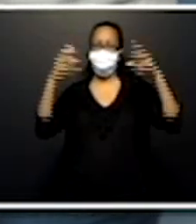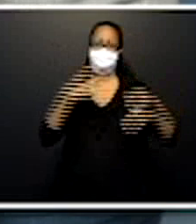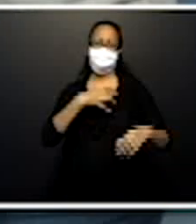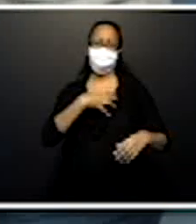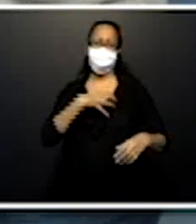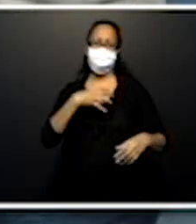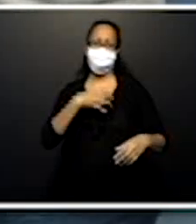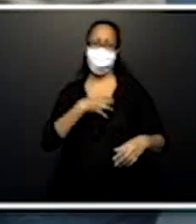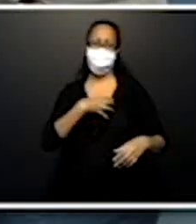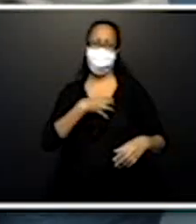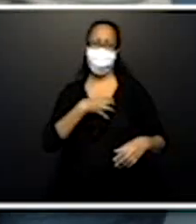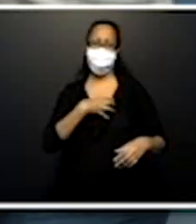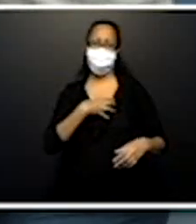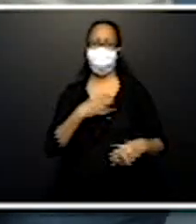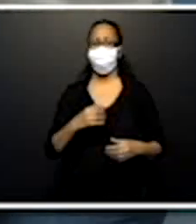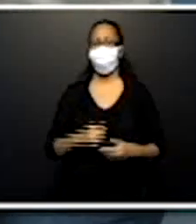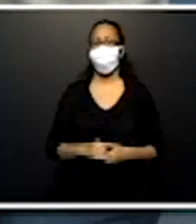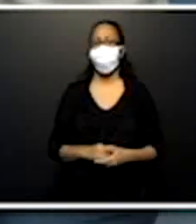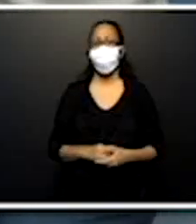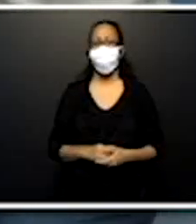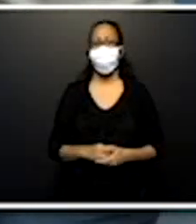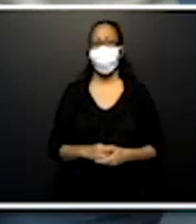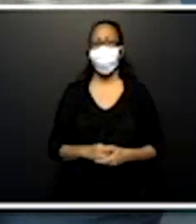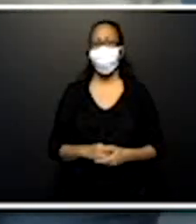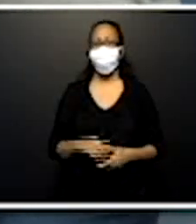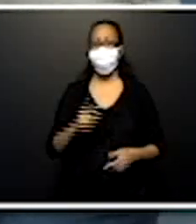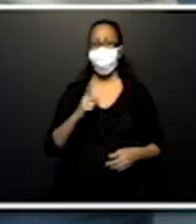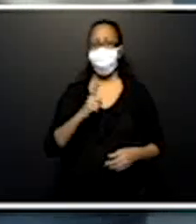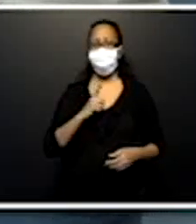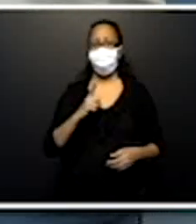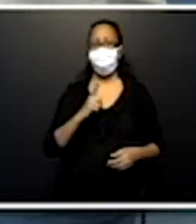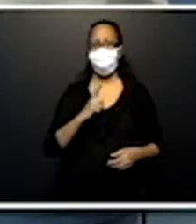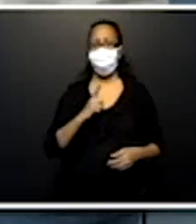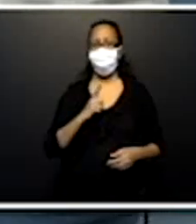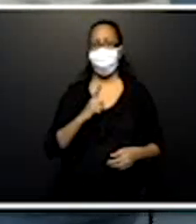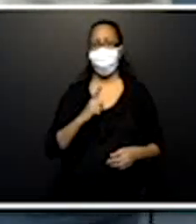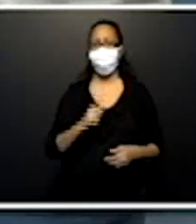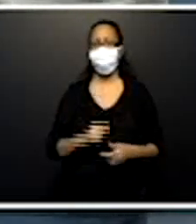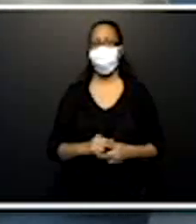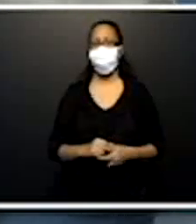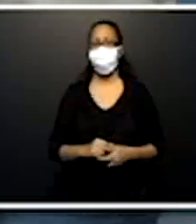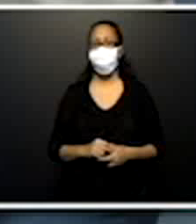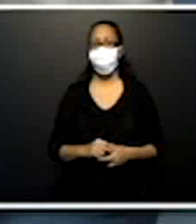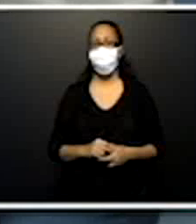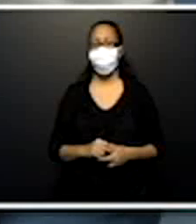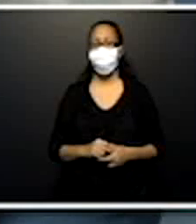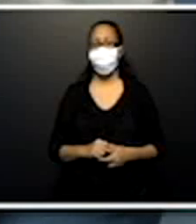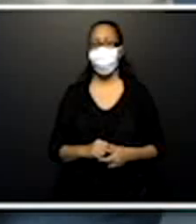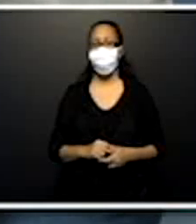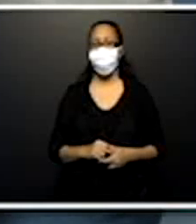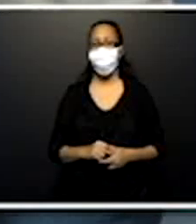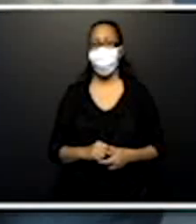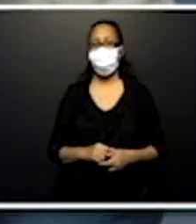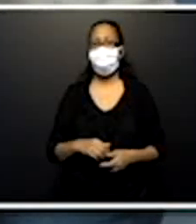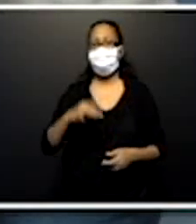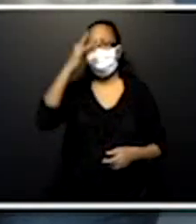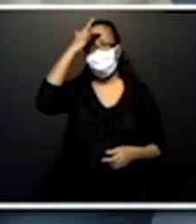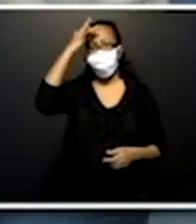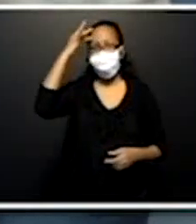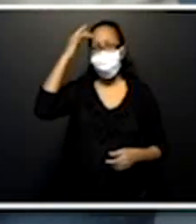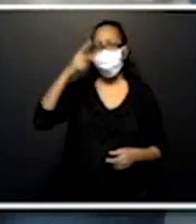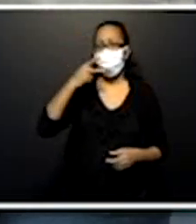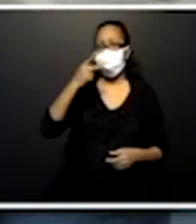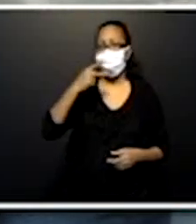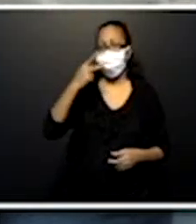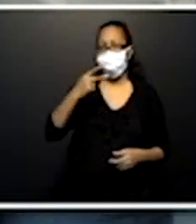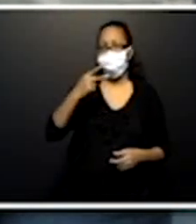sentimento, à fraternidade. Então nós temos aí, ele quer trazer o eu lírico, que é justamente a pessoa que está falando no poema,